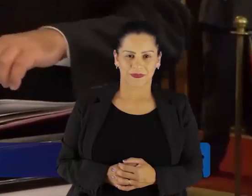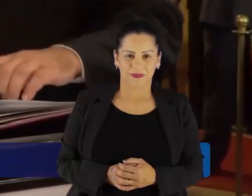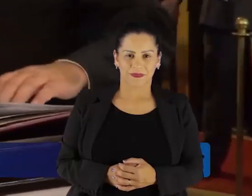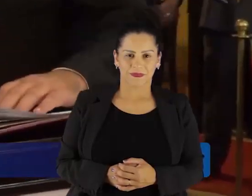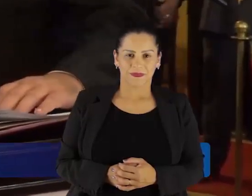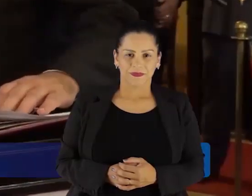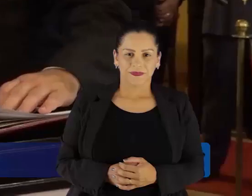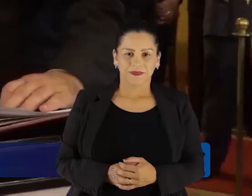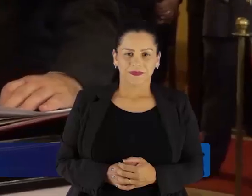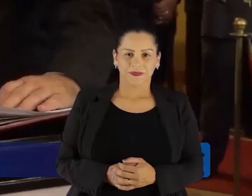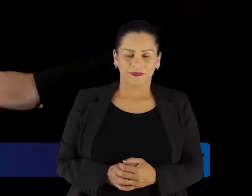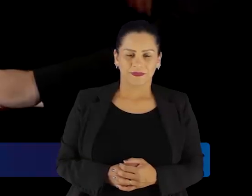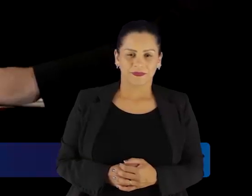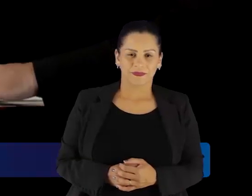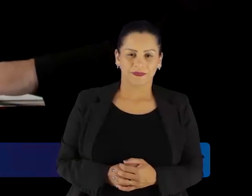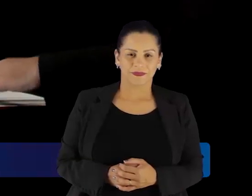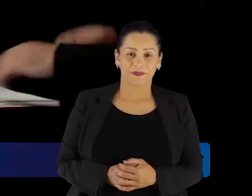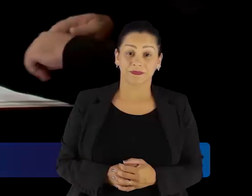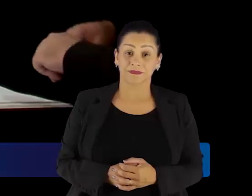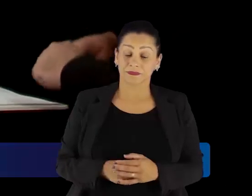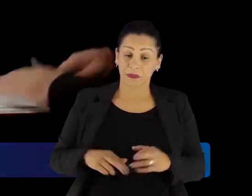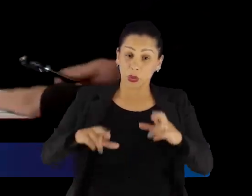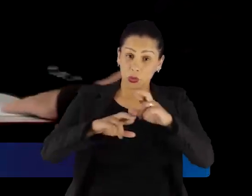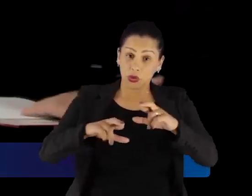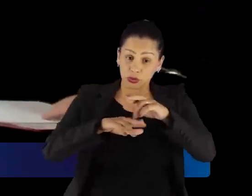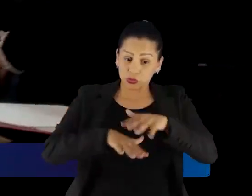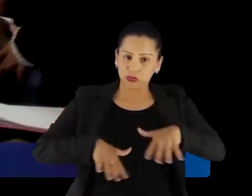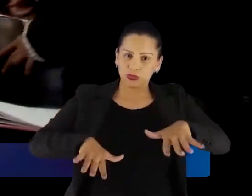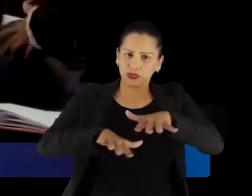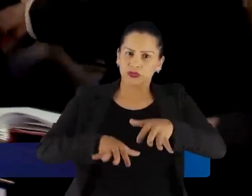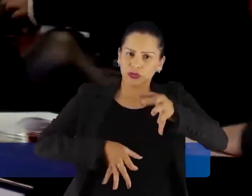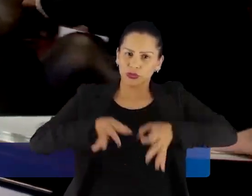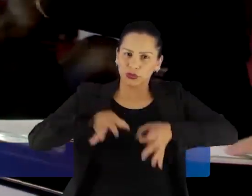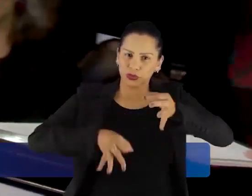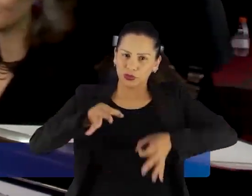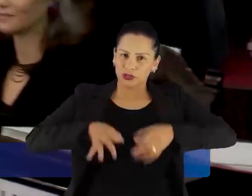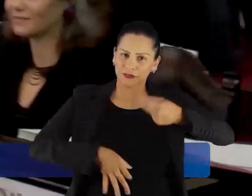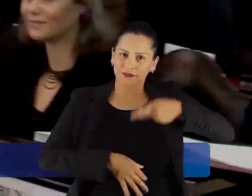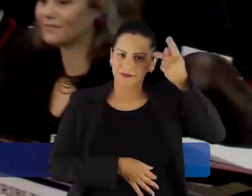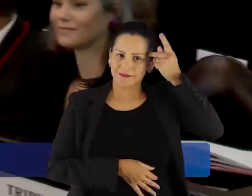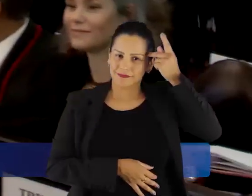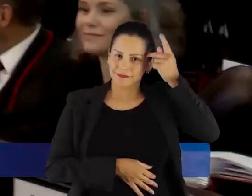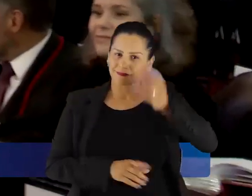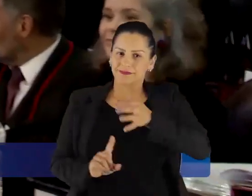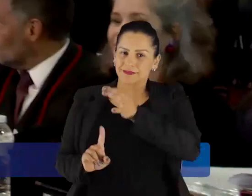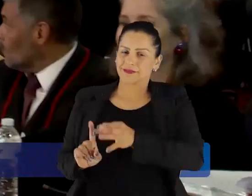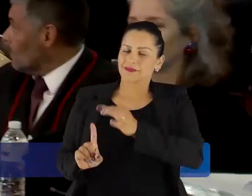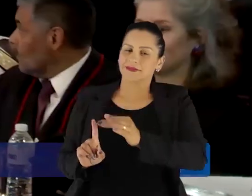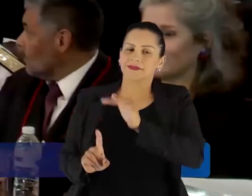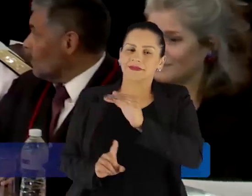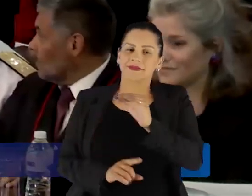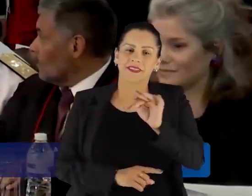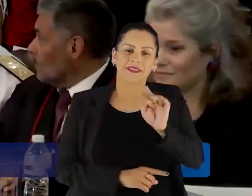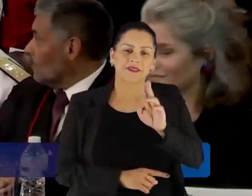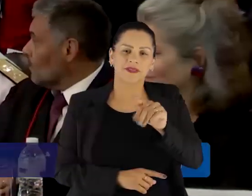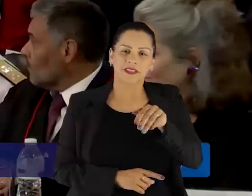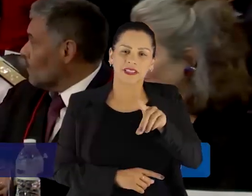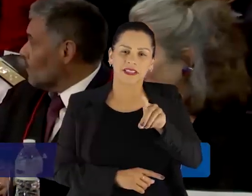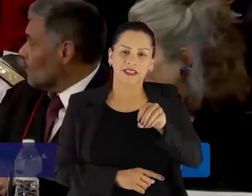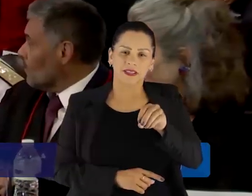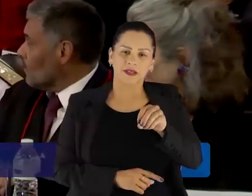e como corregedor geral da Justiça do Estado de São Paulo excelentíssimo Desembargador Fernando Antônio